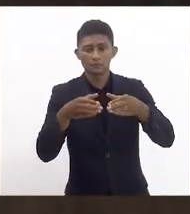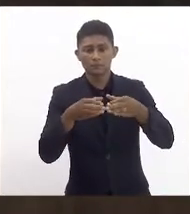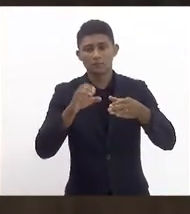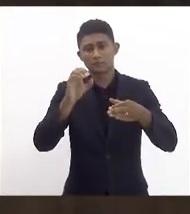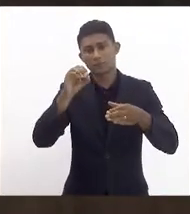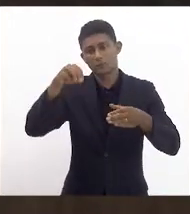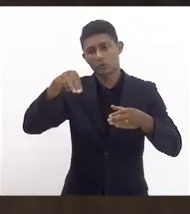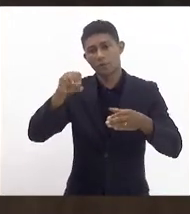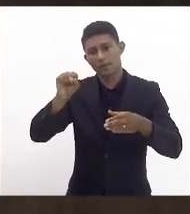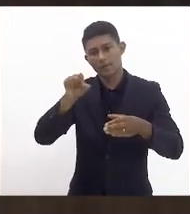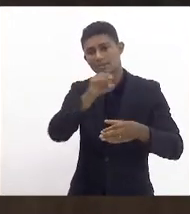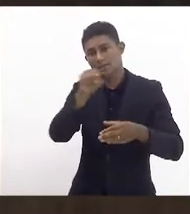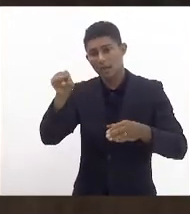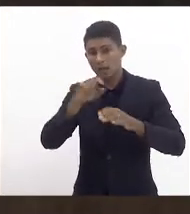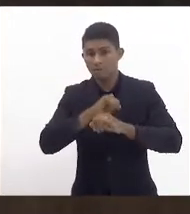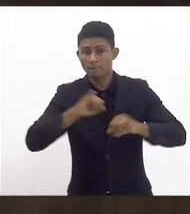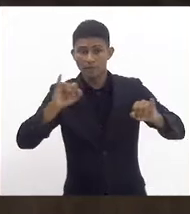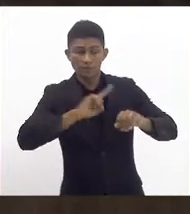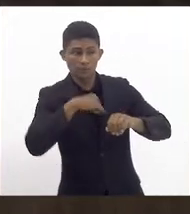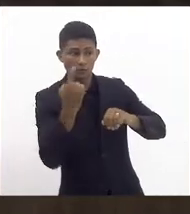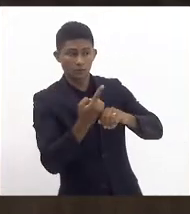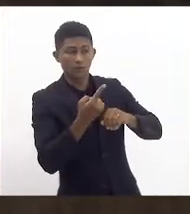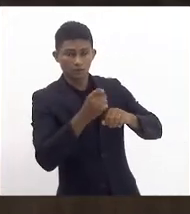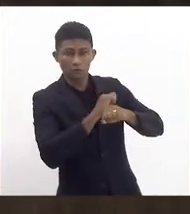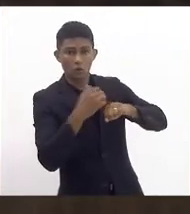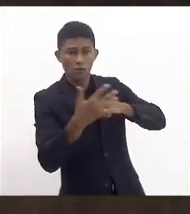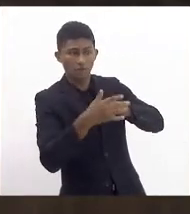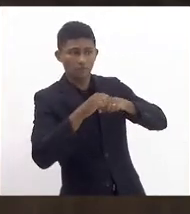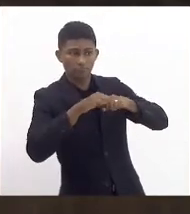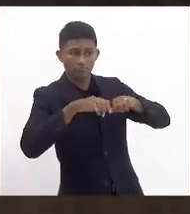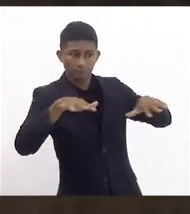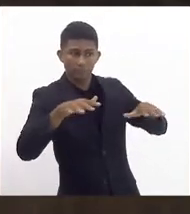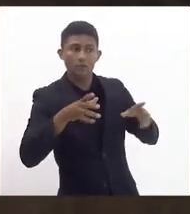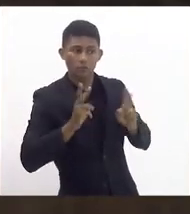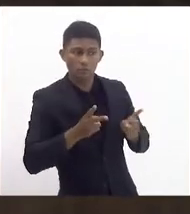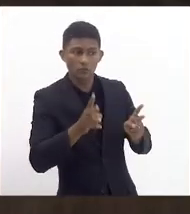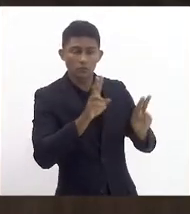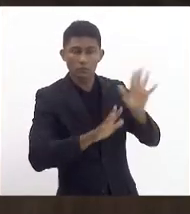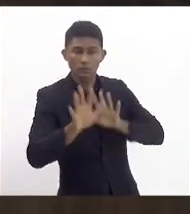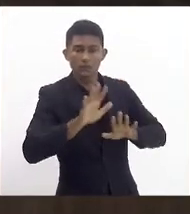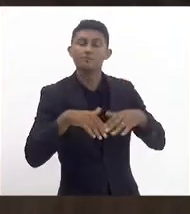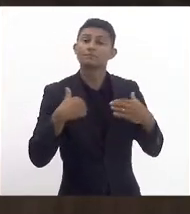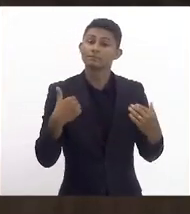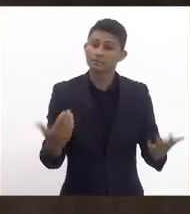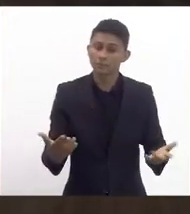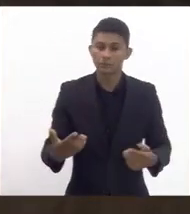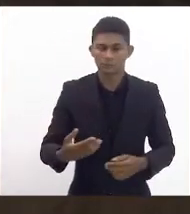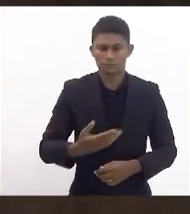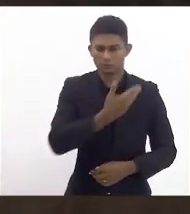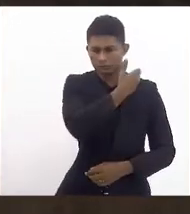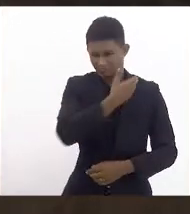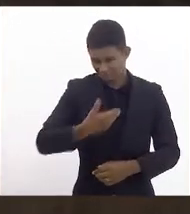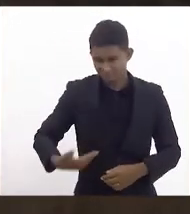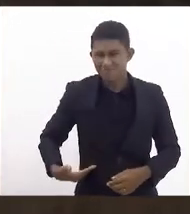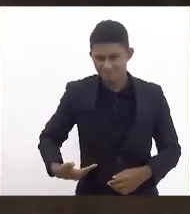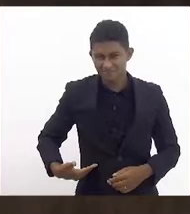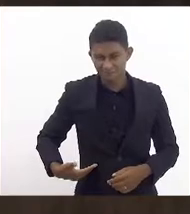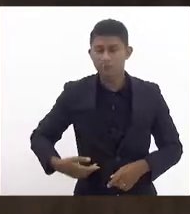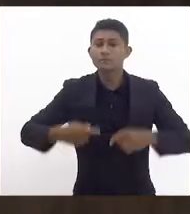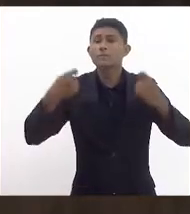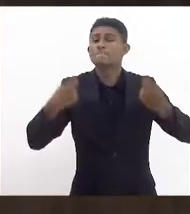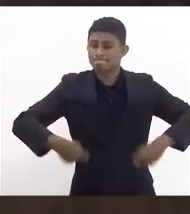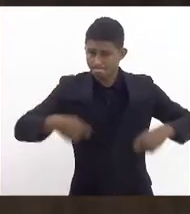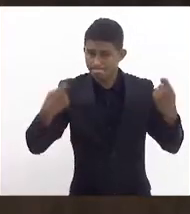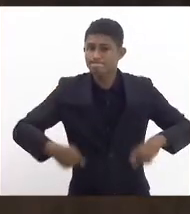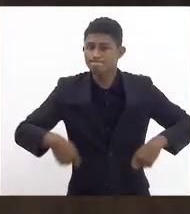em pandemia e que, nesse sentido, senhor presidente, é importante que o poder público possa se assenhorar